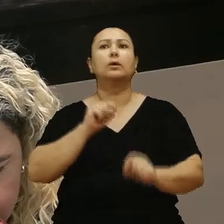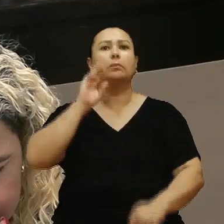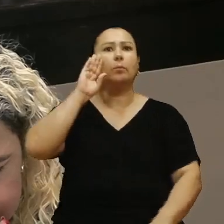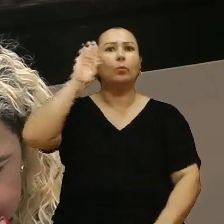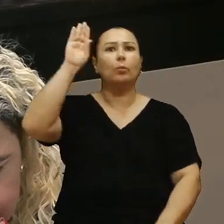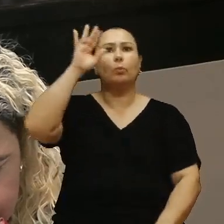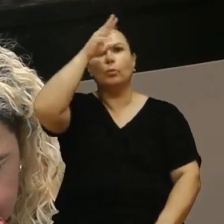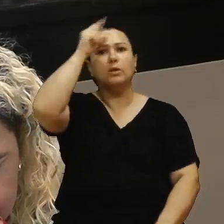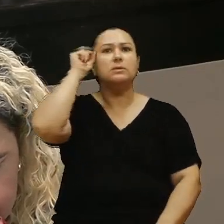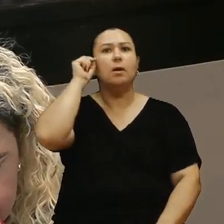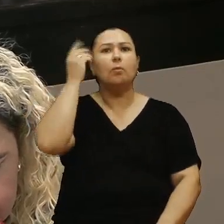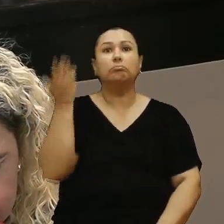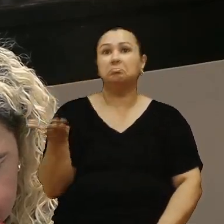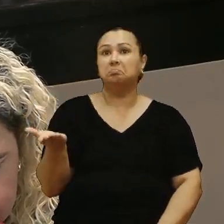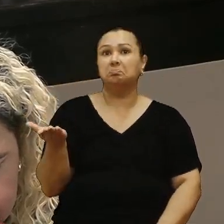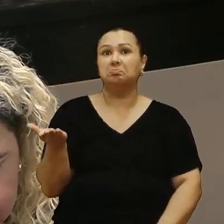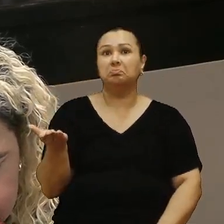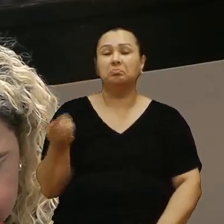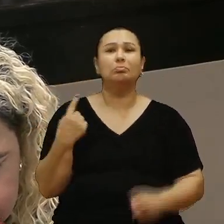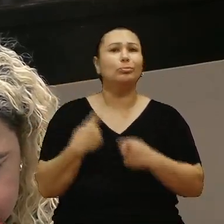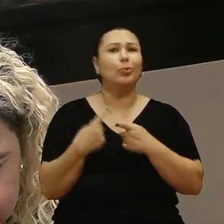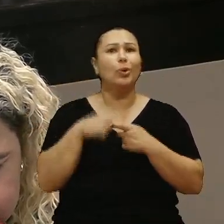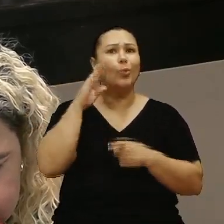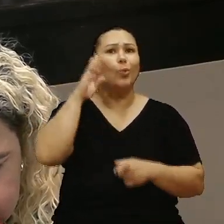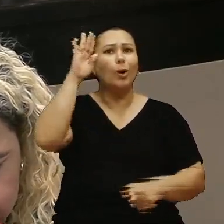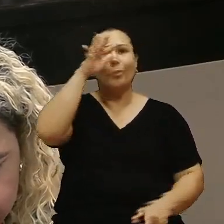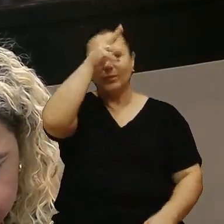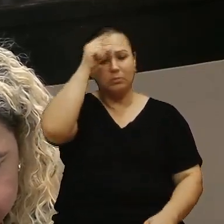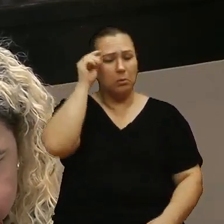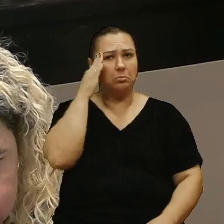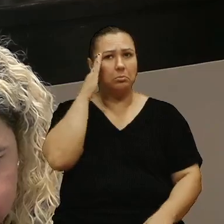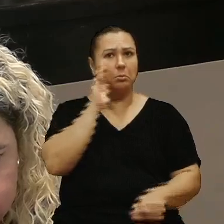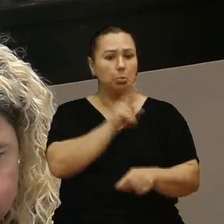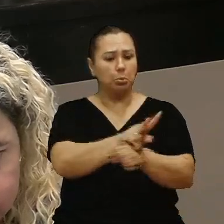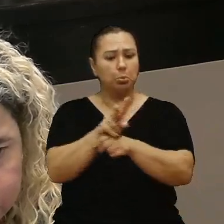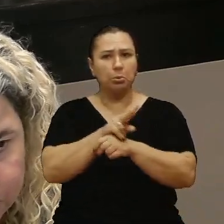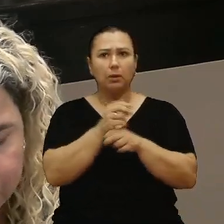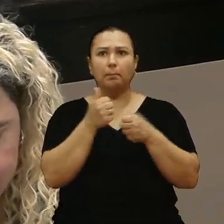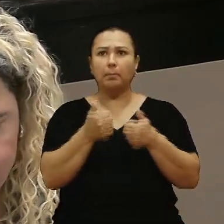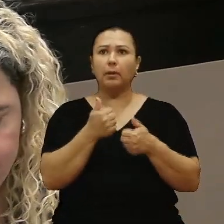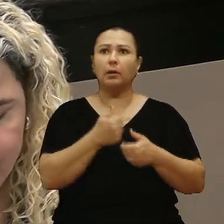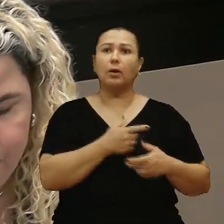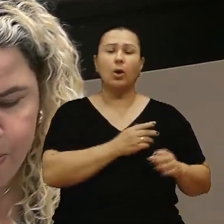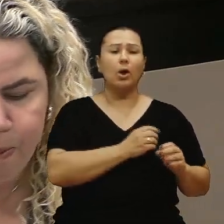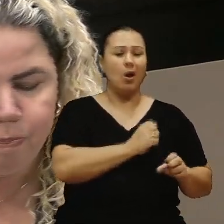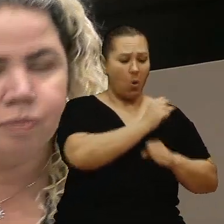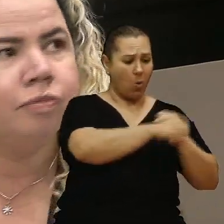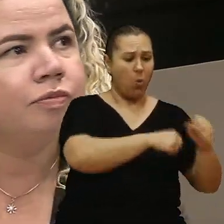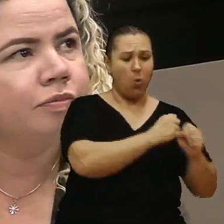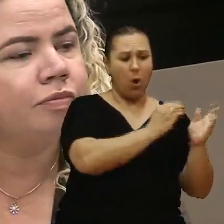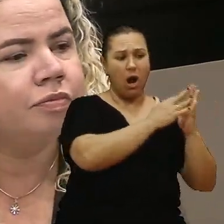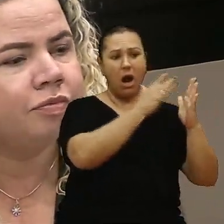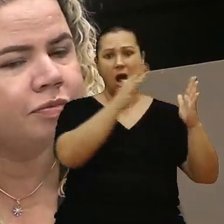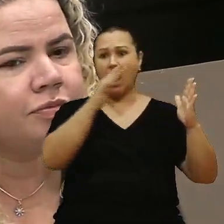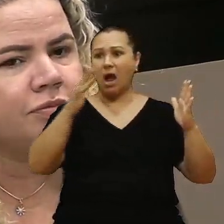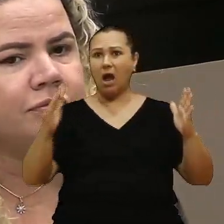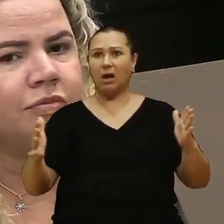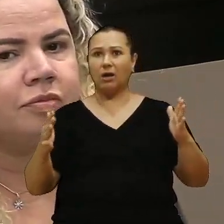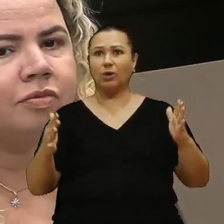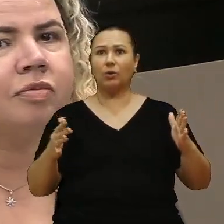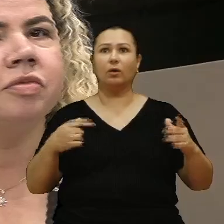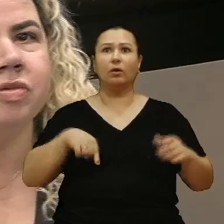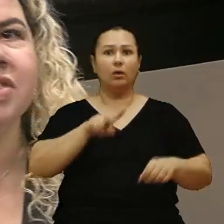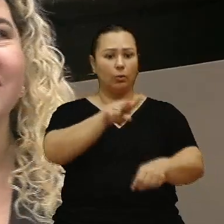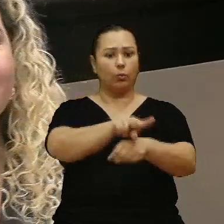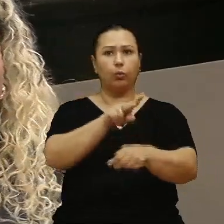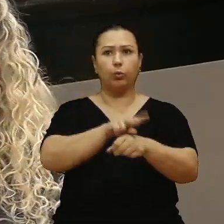Municipal? Por que a Guarda Municipal sabe cuidar muito bem e ficar o ano inteiro, vereadora Dai, lá na Festa da Uva? O ano inteiro a Guarda presta para